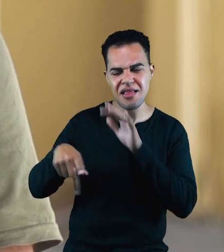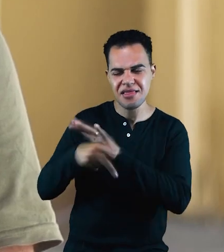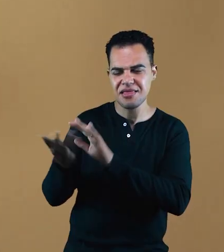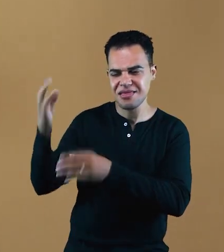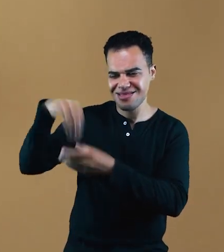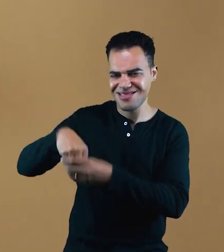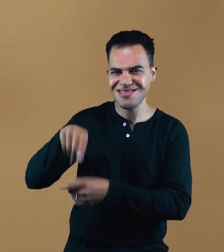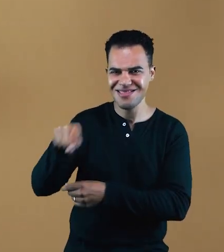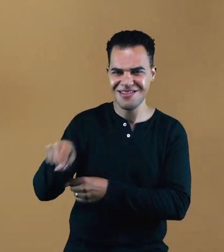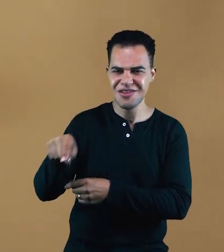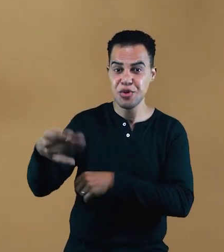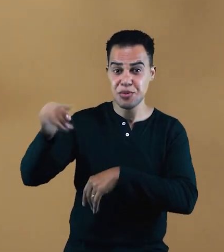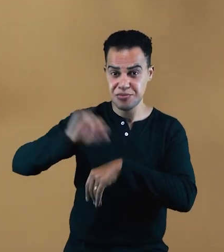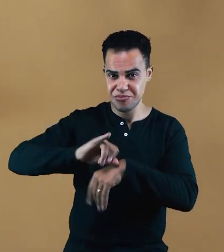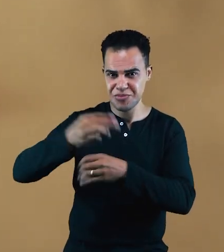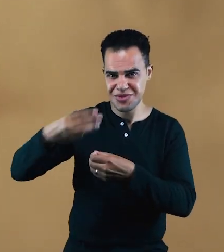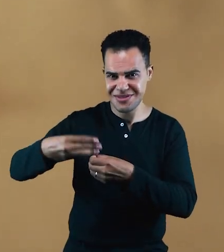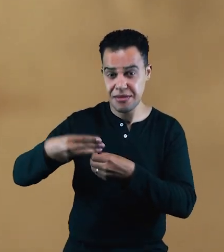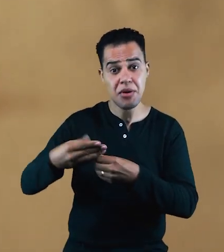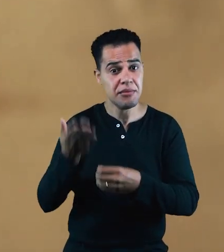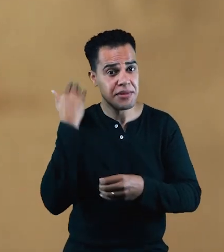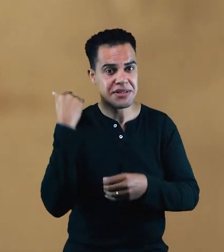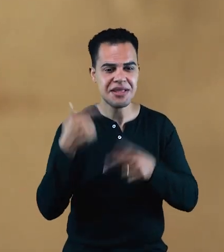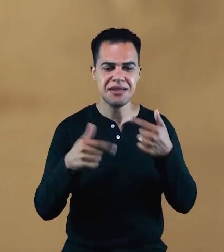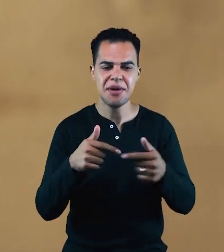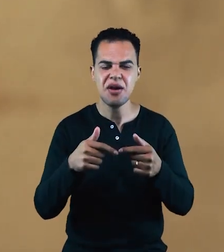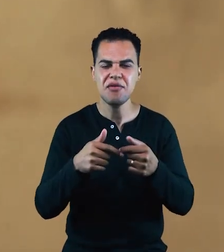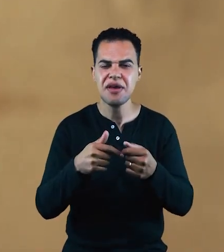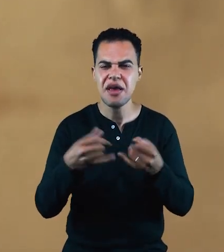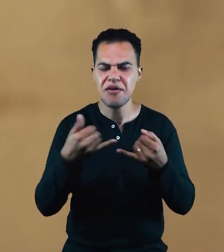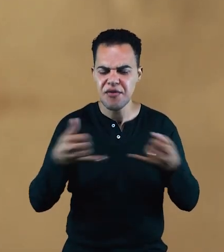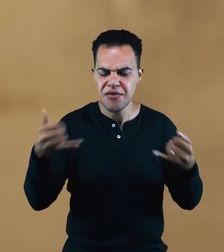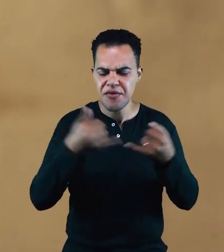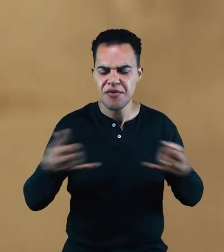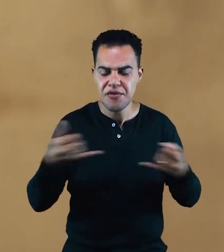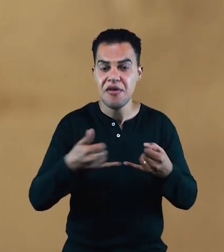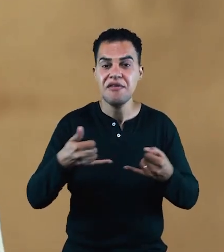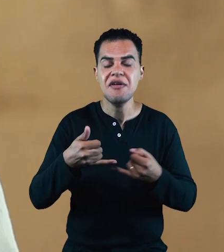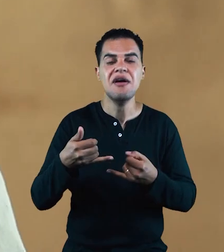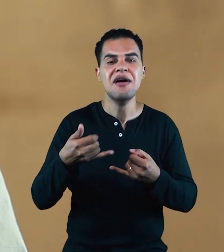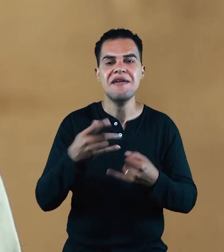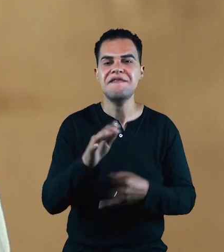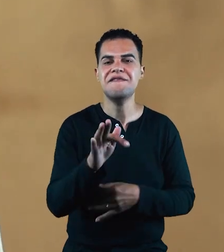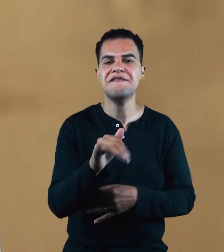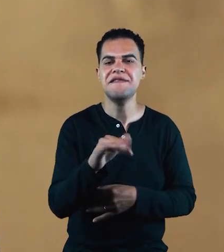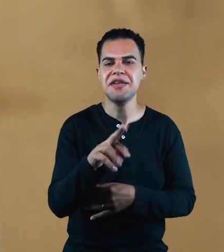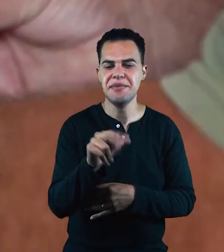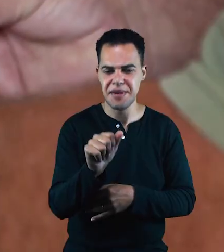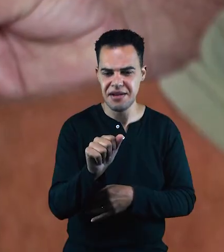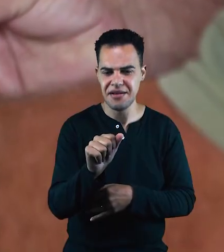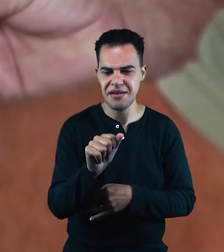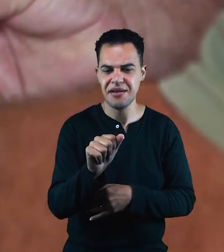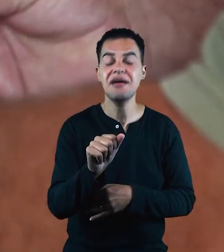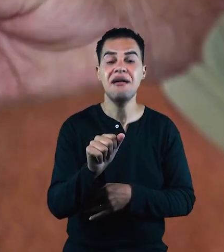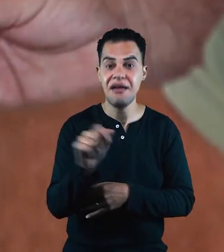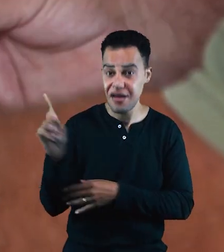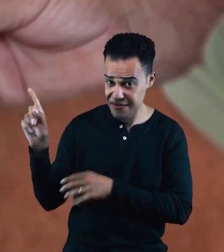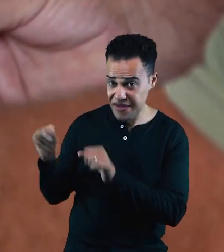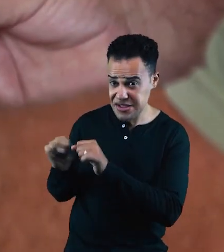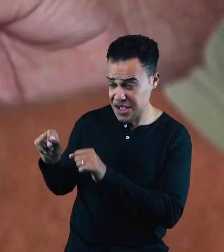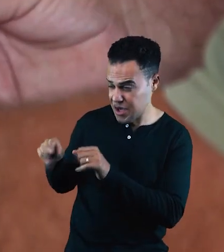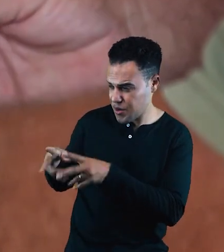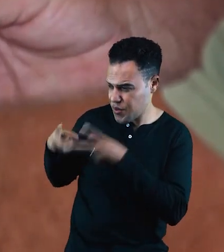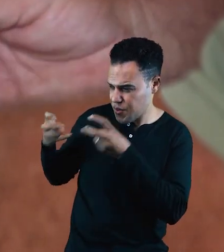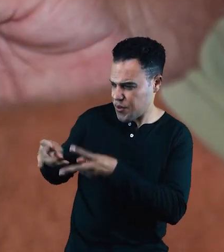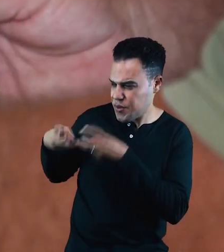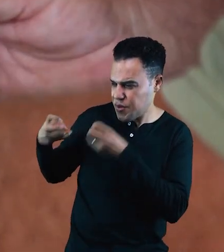Bruno costura um chapéu de palha na máquina de costura. Trabalhava com fibra de madeira. Era uma madeira nativa da região aí, tinha muita madeira. Tirava-se